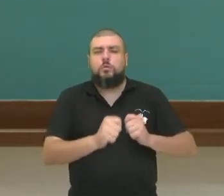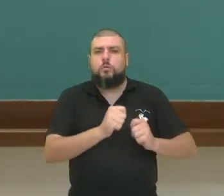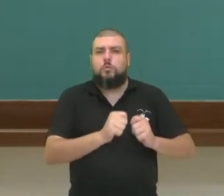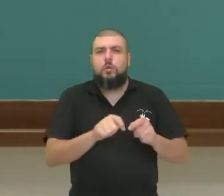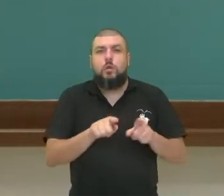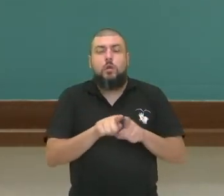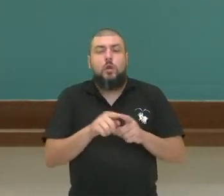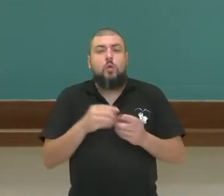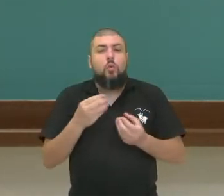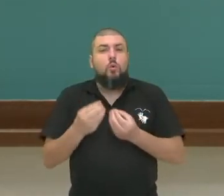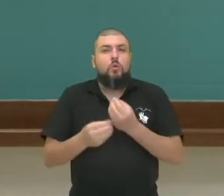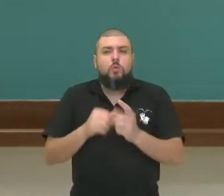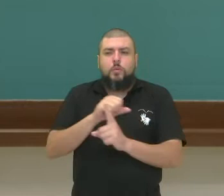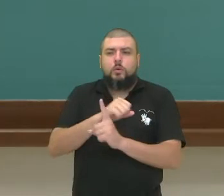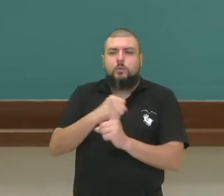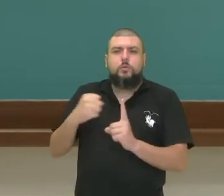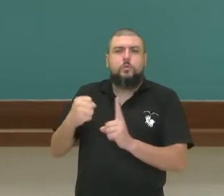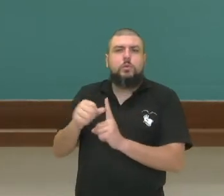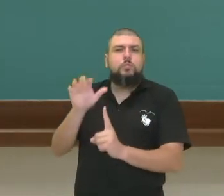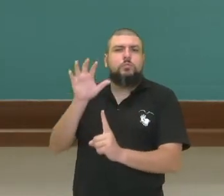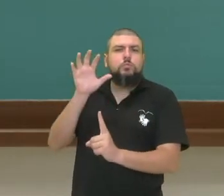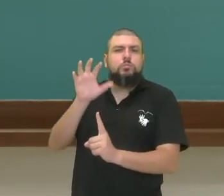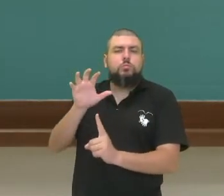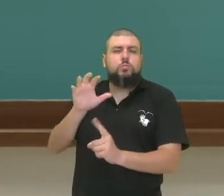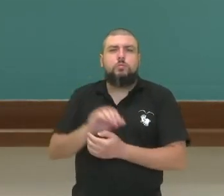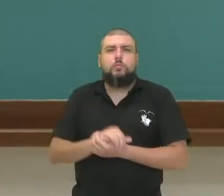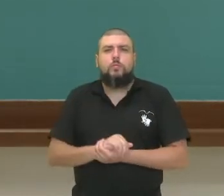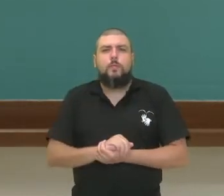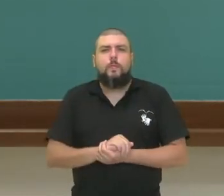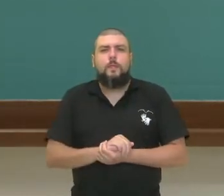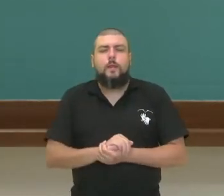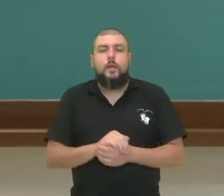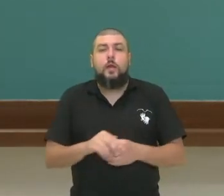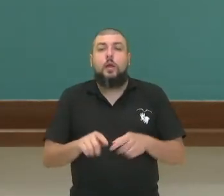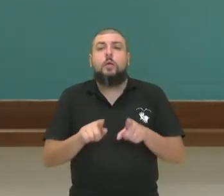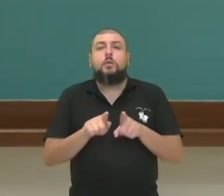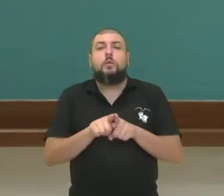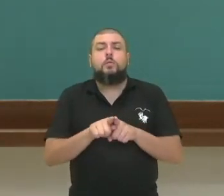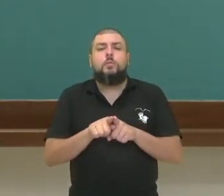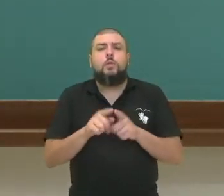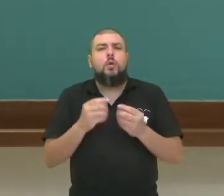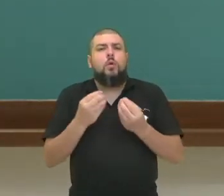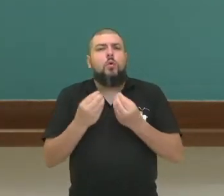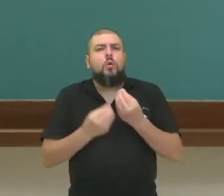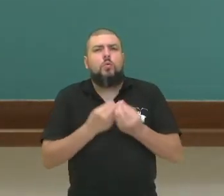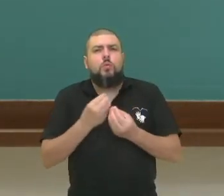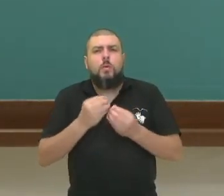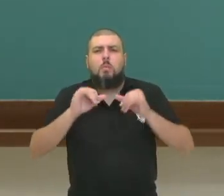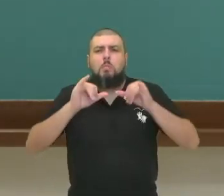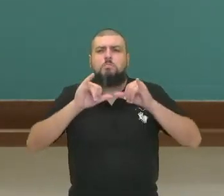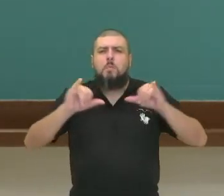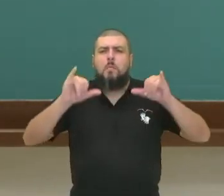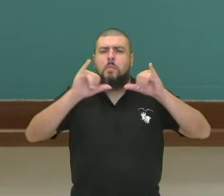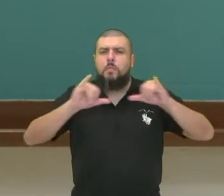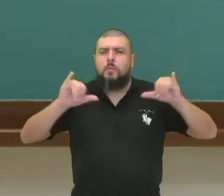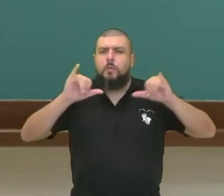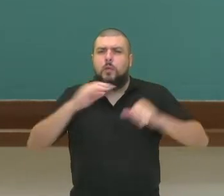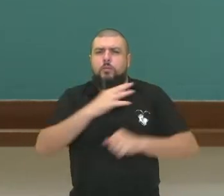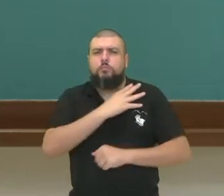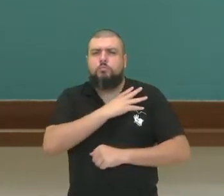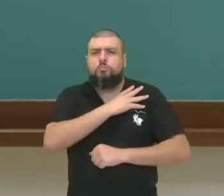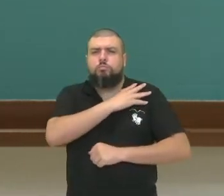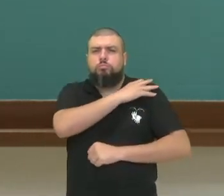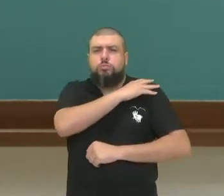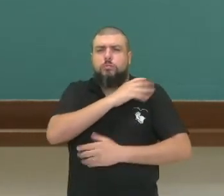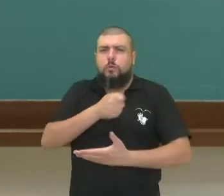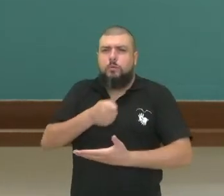brasileira. E também perceber em que sentido se deu o uso da propaganda no regime militar. Então, nós vamos analisar primeiro